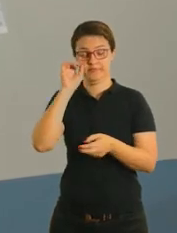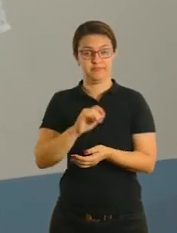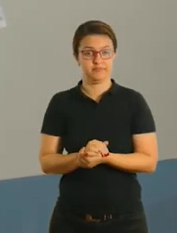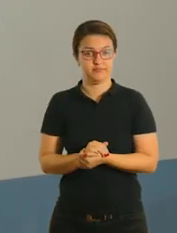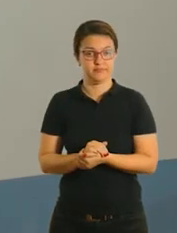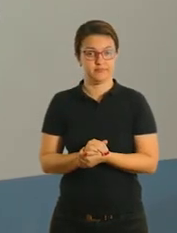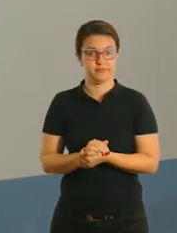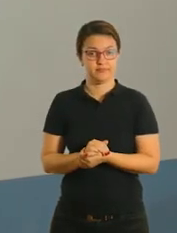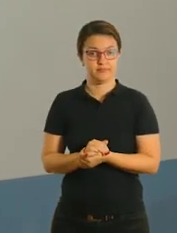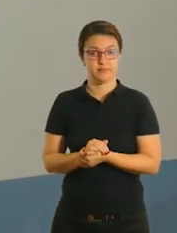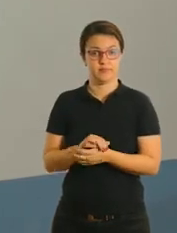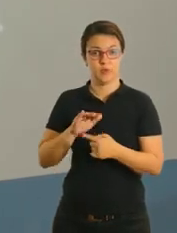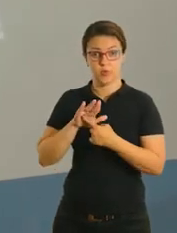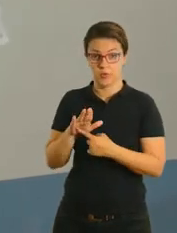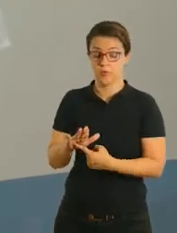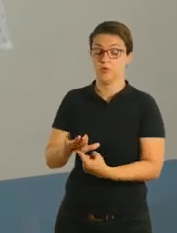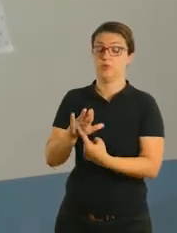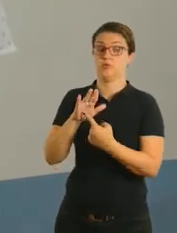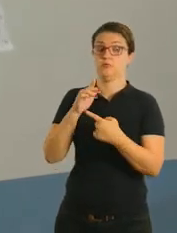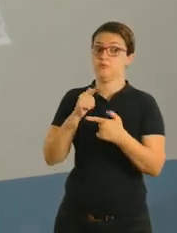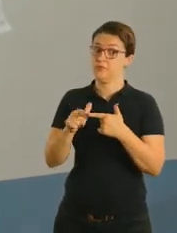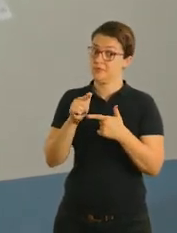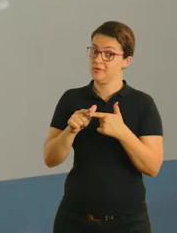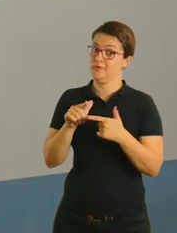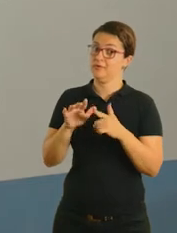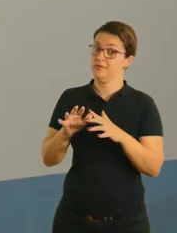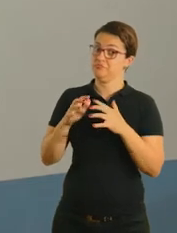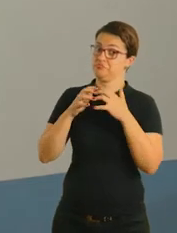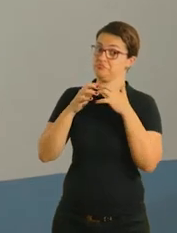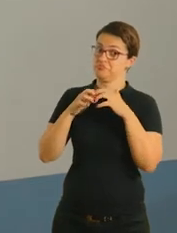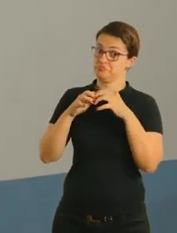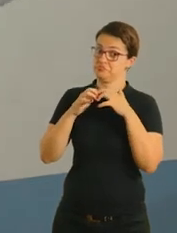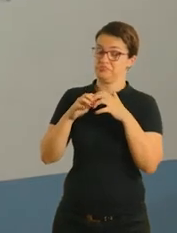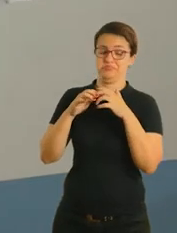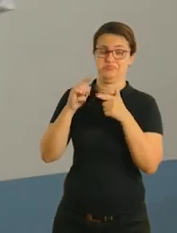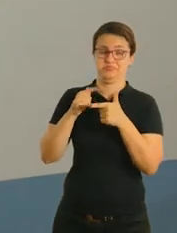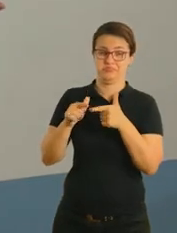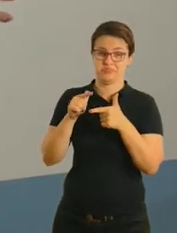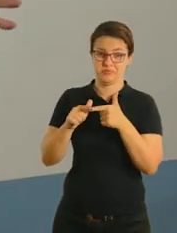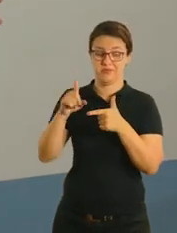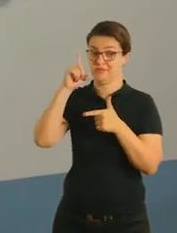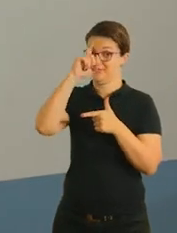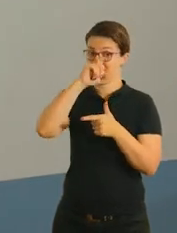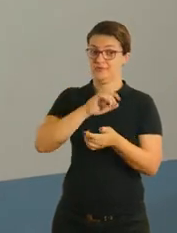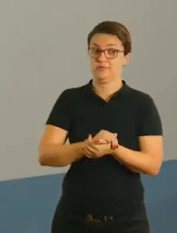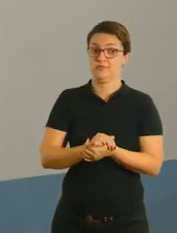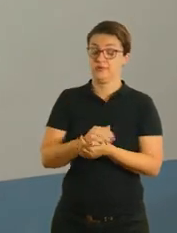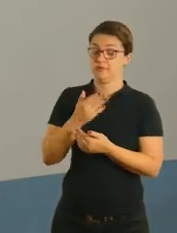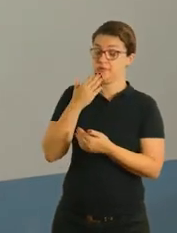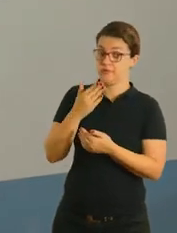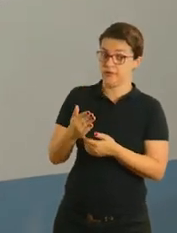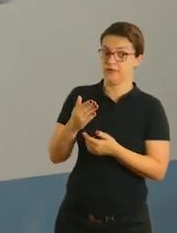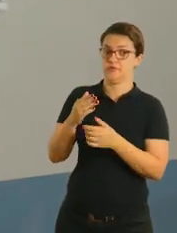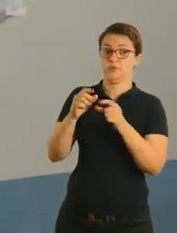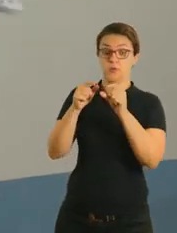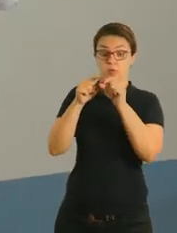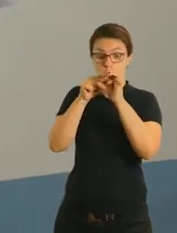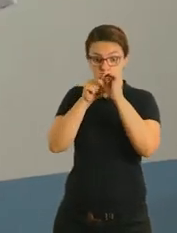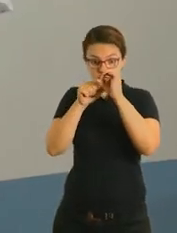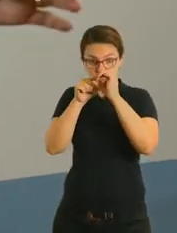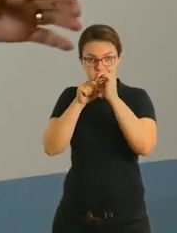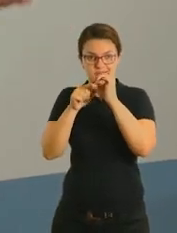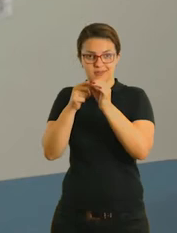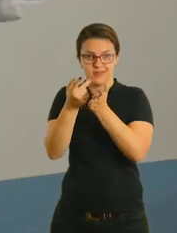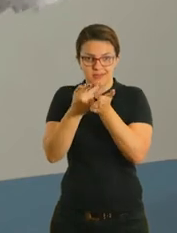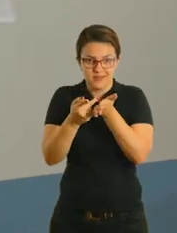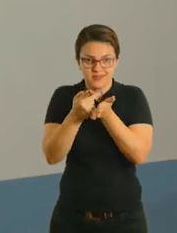alguns problemas que a gente acha que vai ficar difícil para a criança. A nossa sugestão é que vocês desenhem as moedas, recortem, daí separem